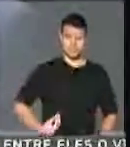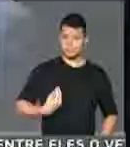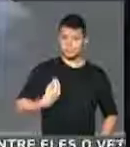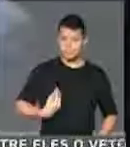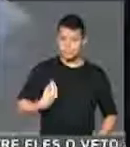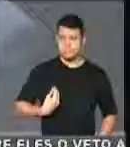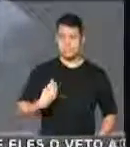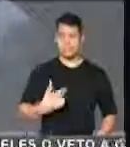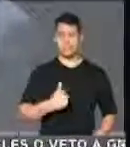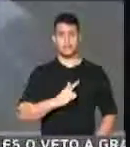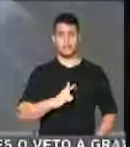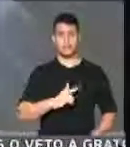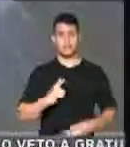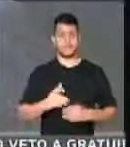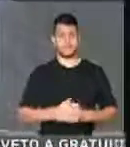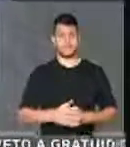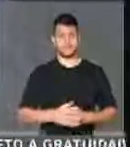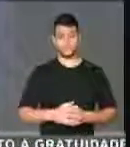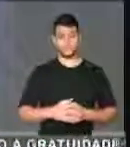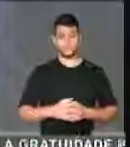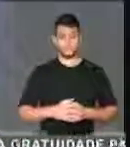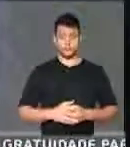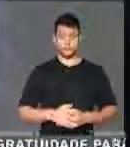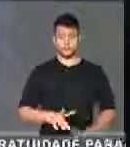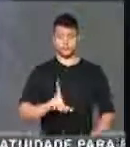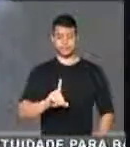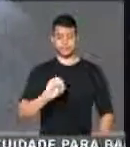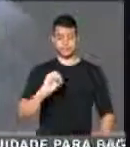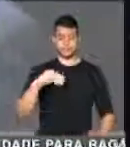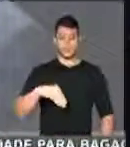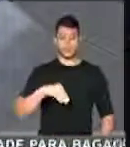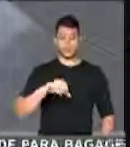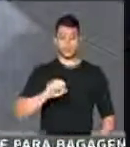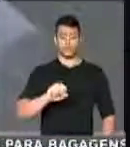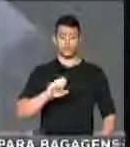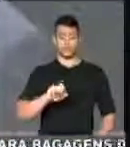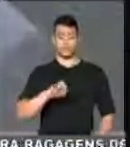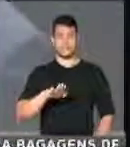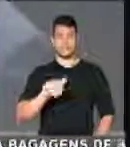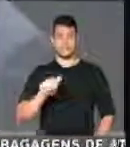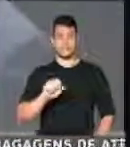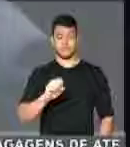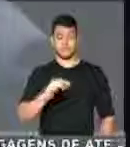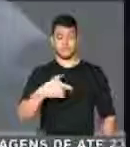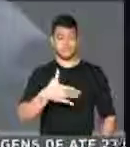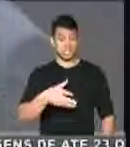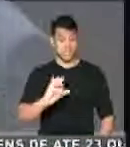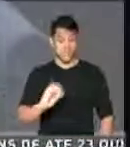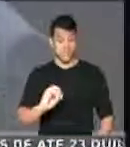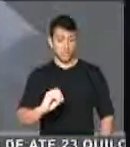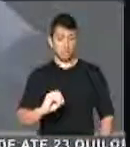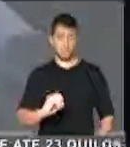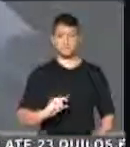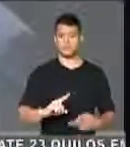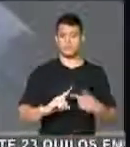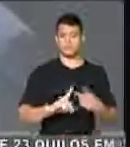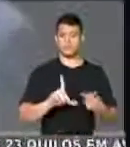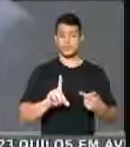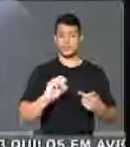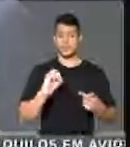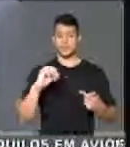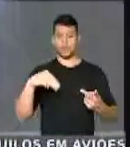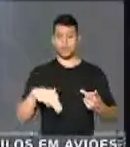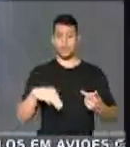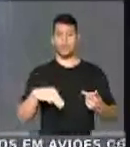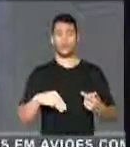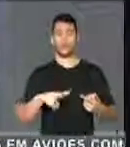o bispo que preside a CNBB no Maranhão, Dom Sebastião, o bispo que preside a CNBB no Brasil, Dom Valmor, que